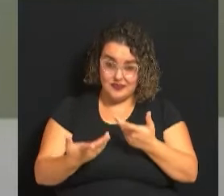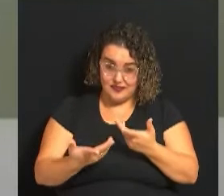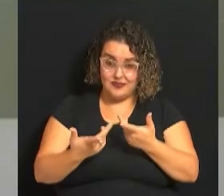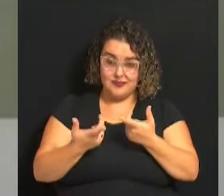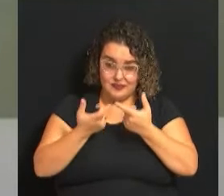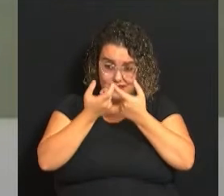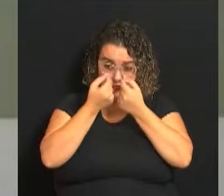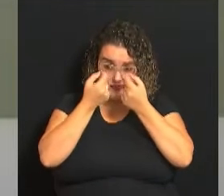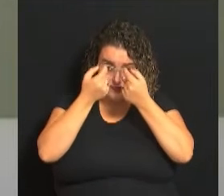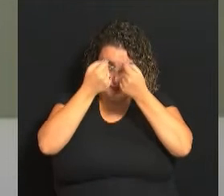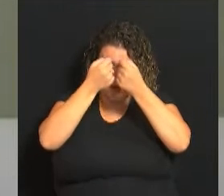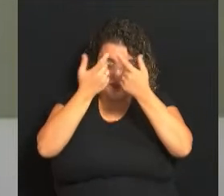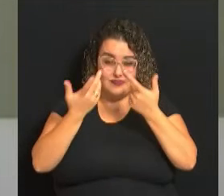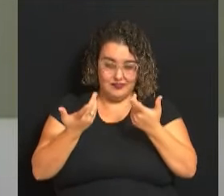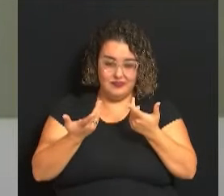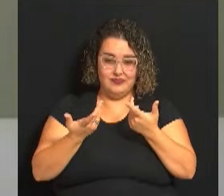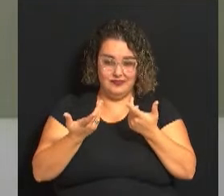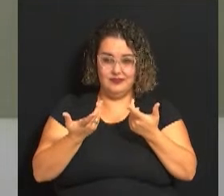mais